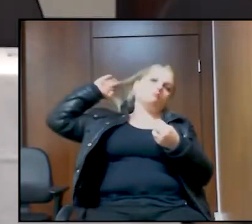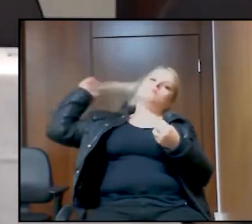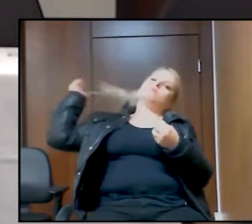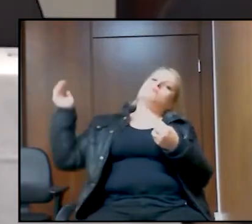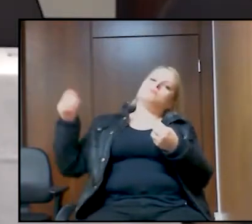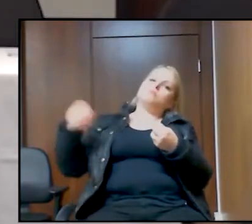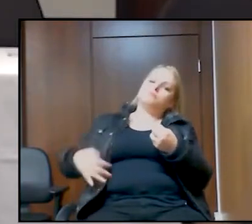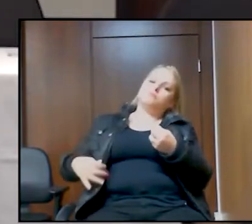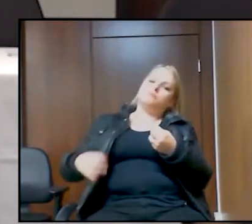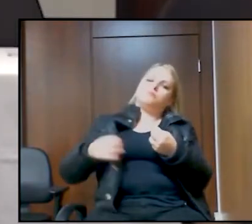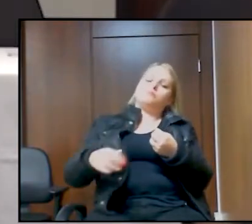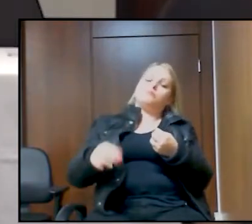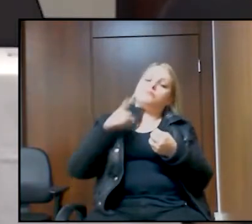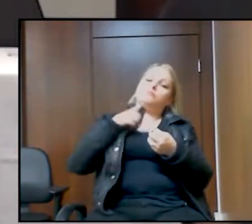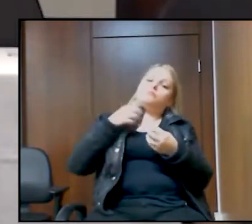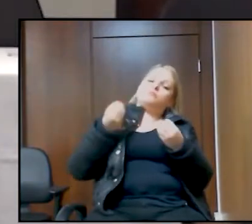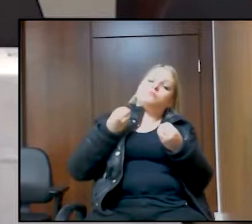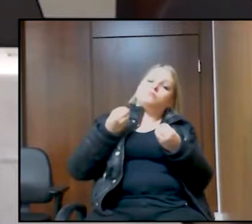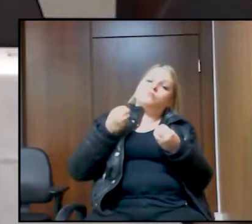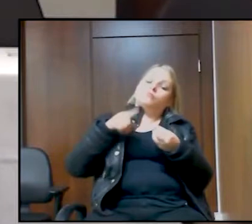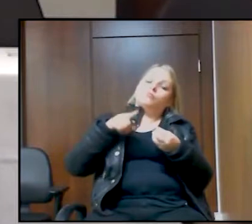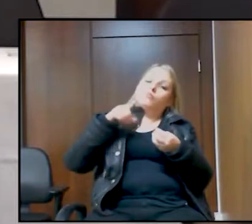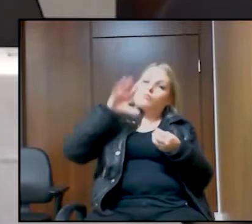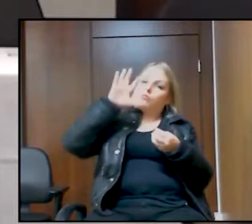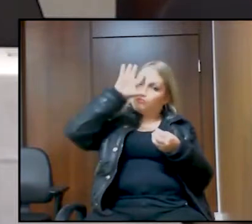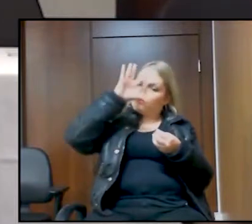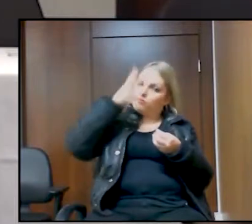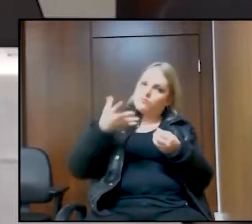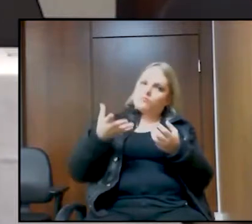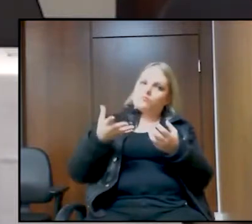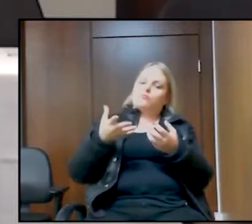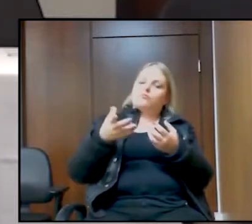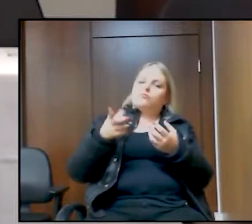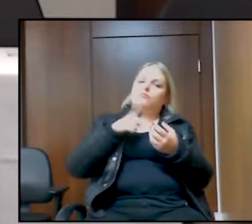Né? Tem um paradoxo aqui